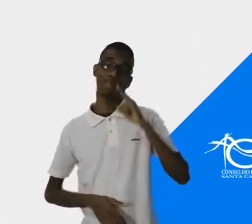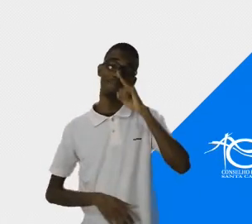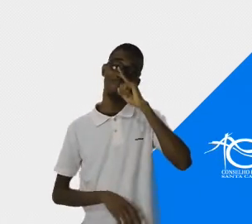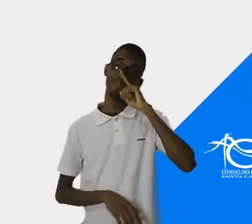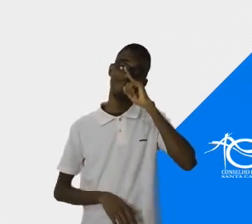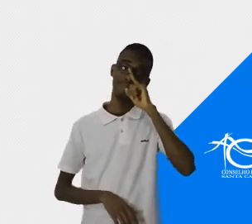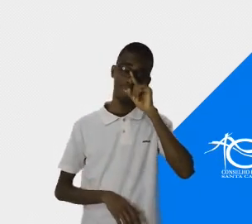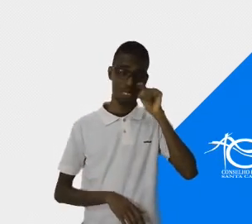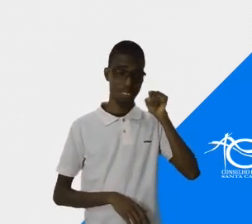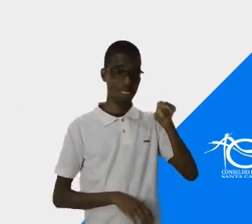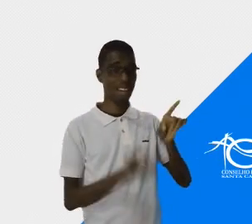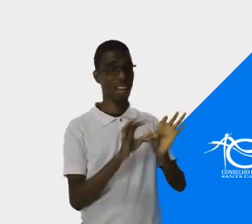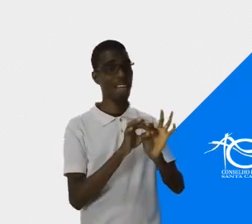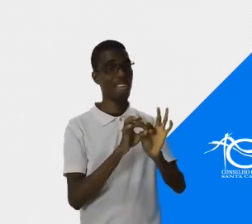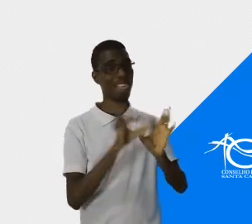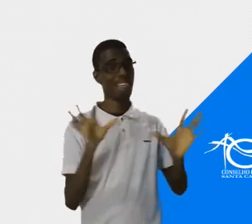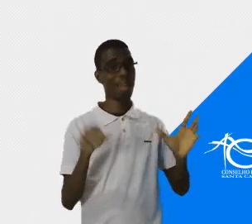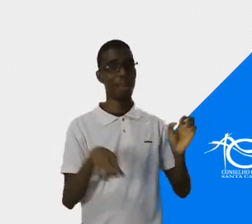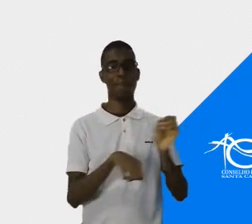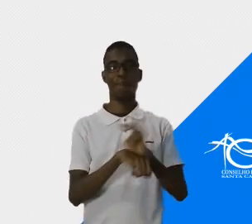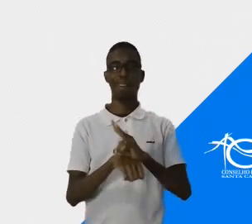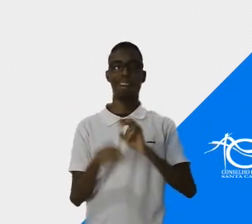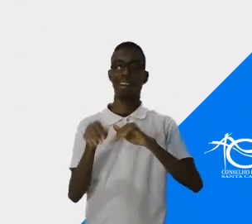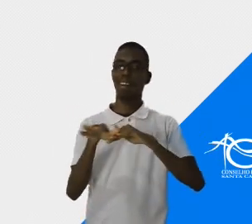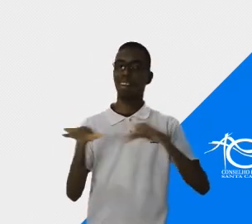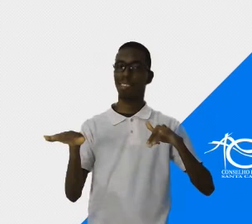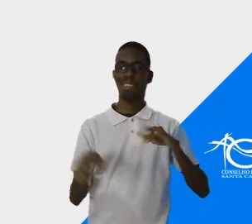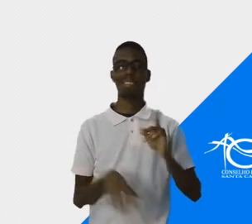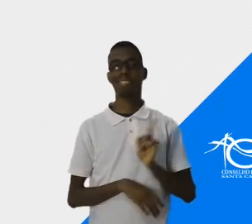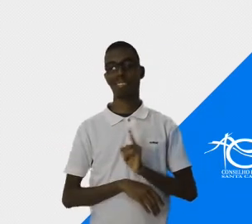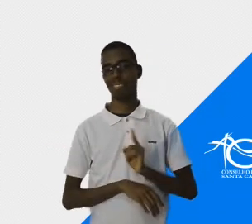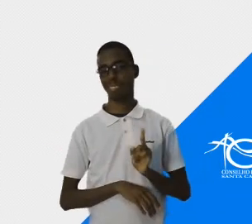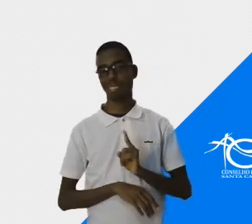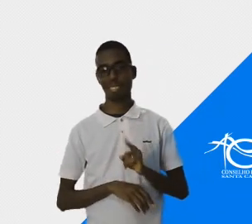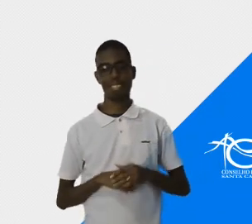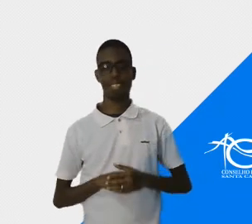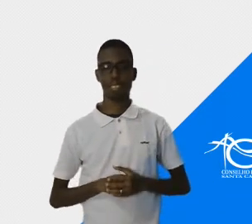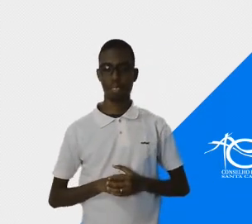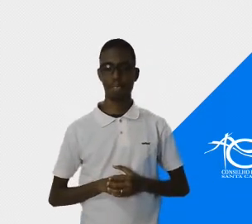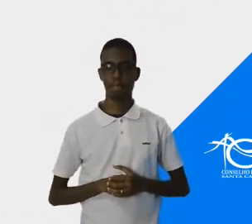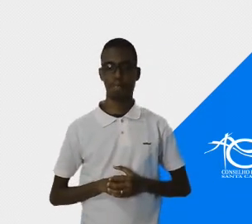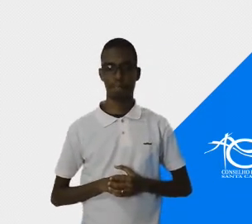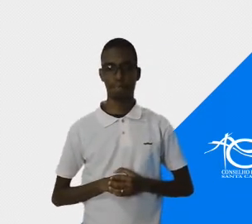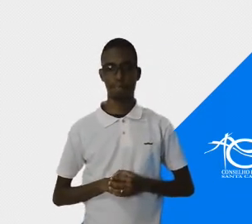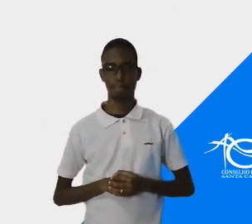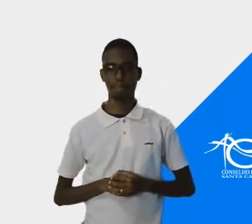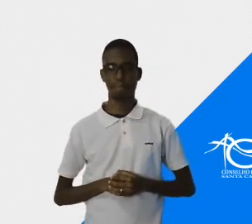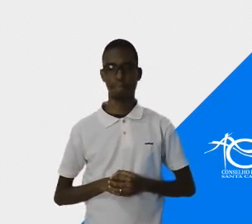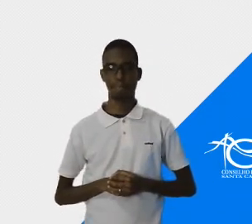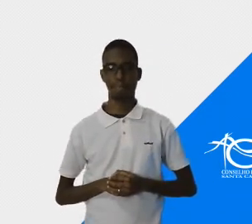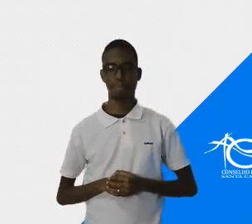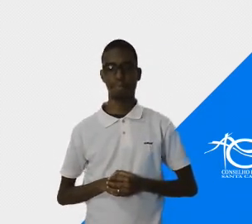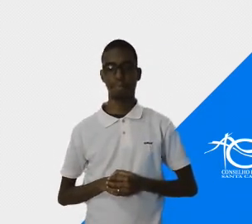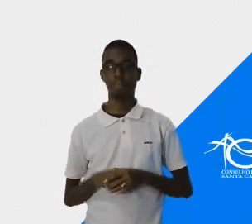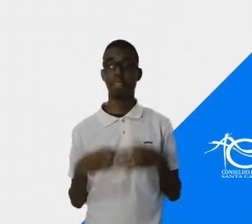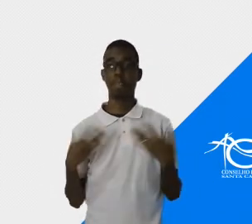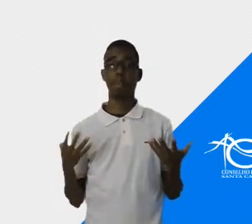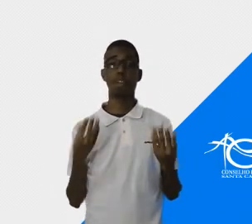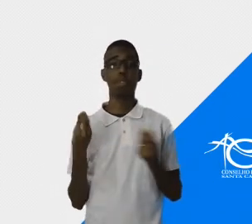trânsito, tá? É por essa razão, não é por outra que o sistema de avaliação psicológica no trânsito existe. Mas como é que eu verifico essa